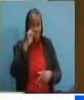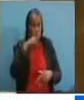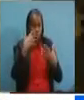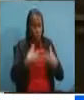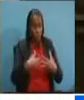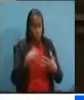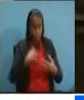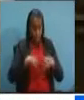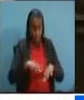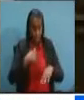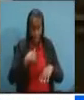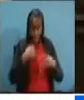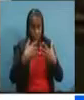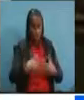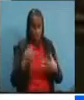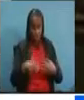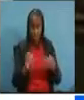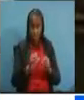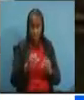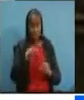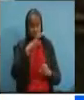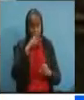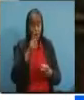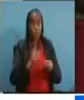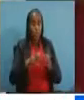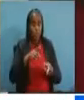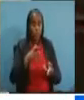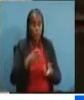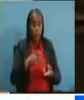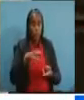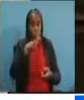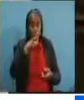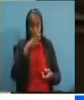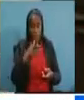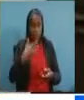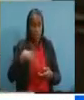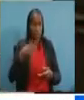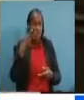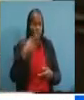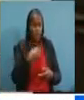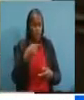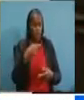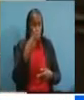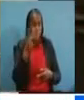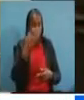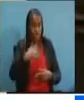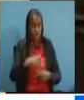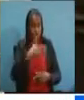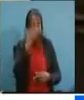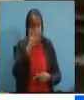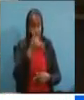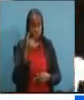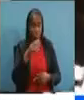tive dúvidas e vou reafirmar aquilo que disse há menos de 3 semanas. No dia 12 de dezembro, Morna será